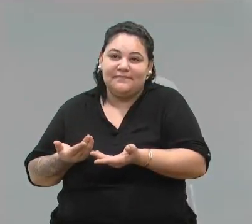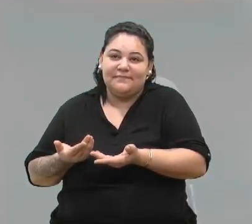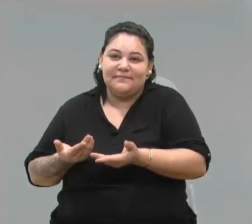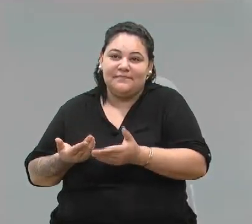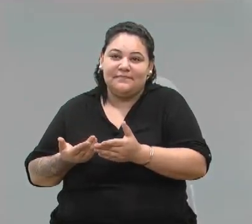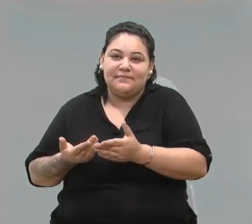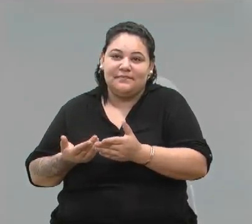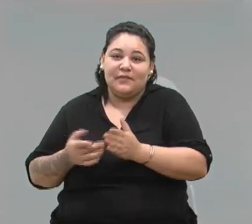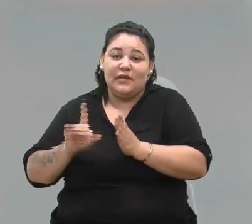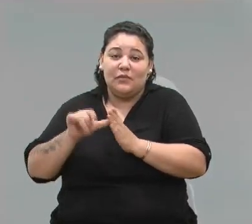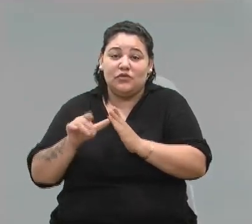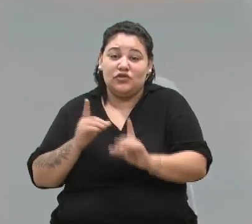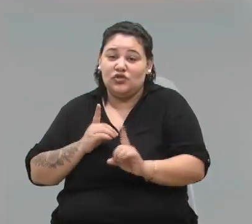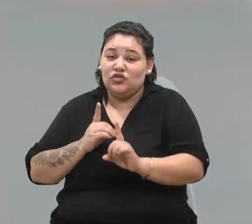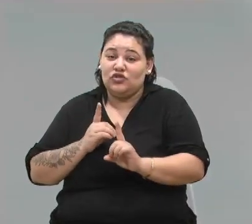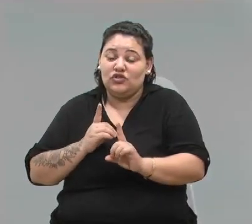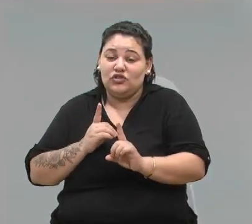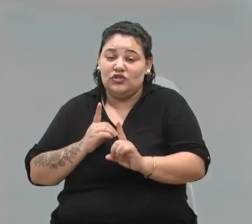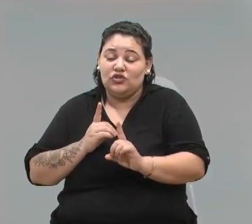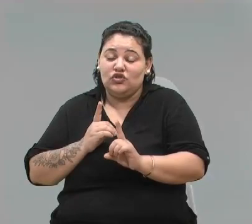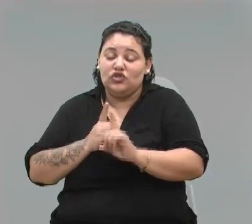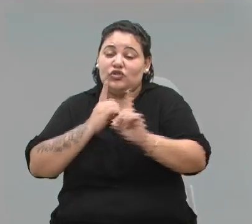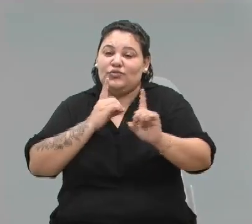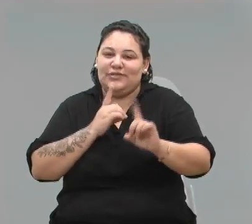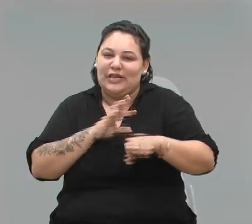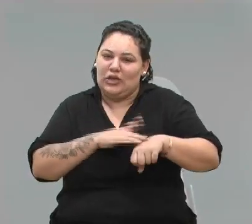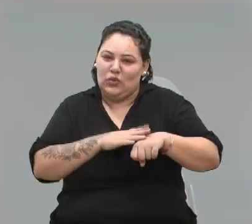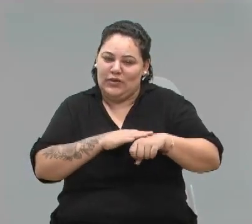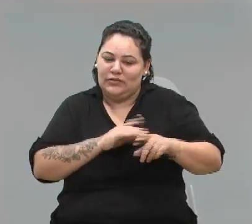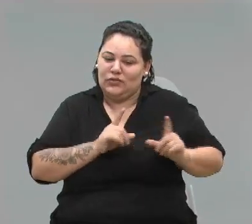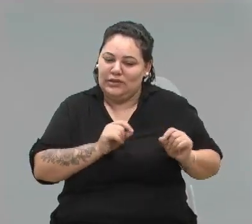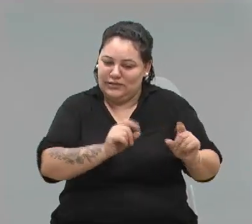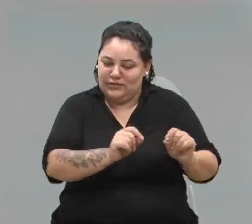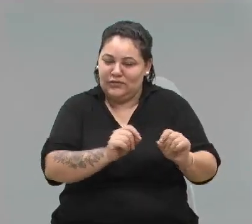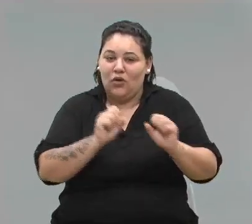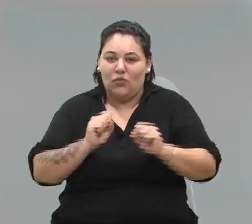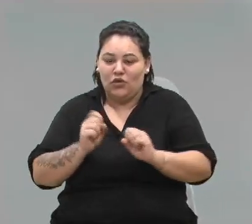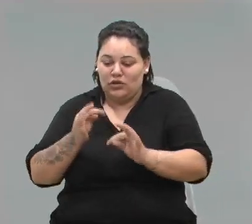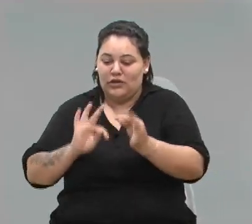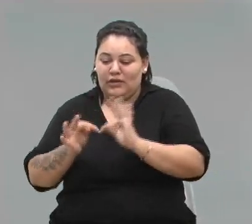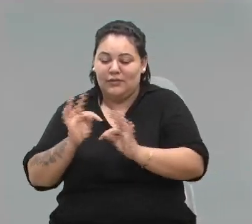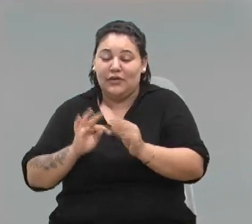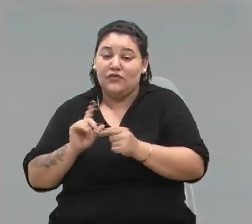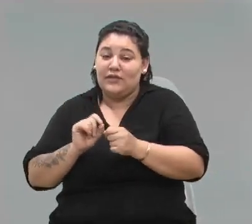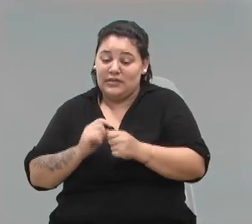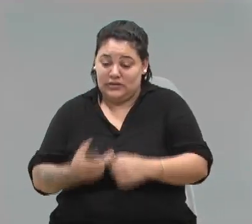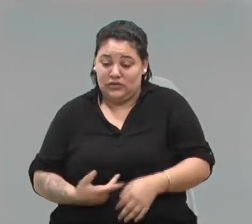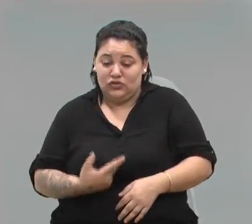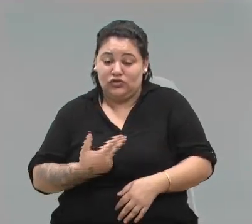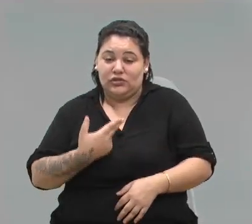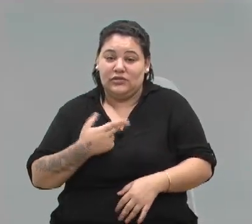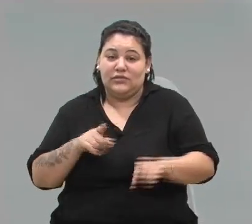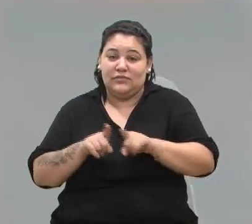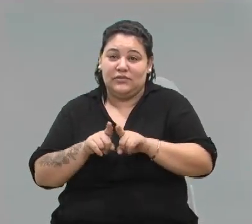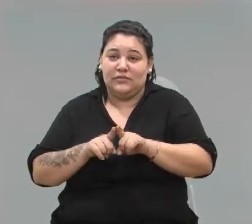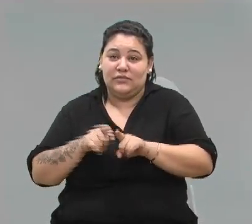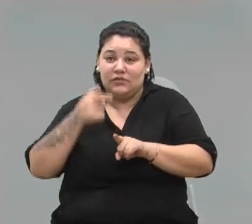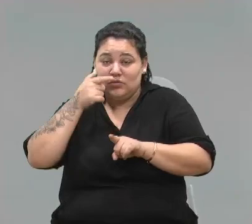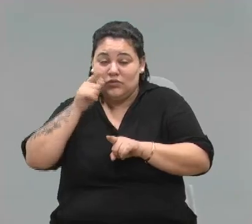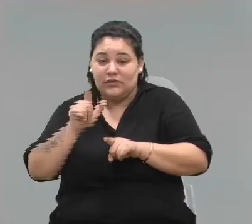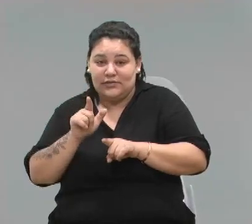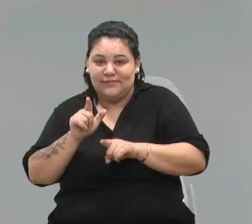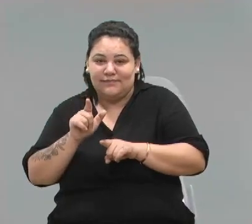Posteriormente ao diagnóstico, a doença pode ser tratada por meio de cirurgia para fins de